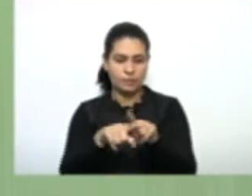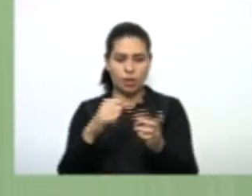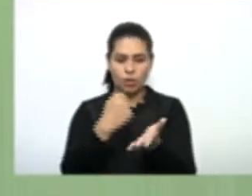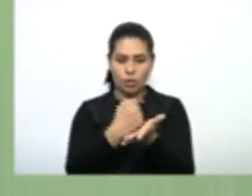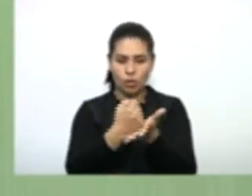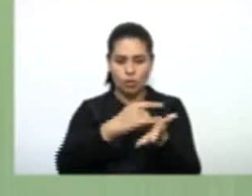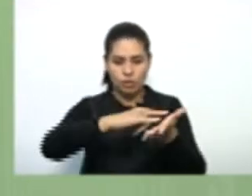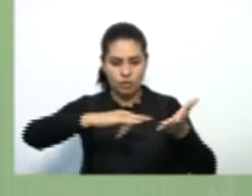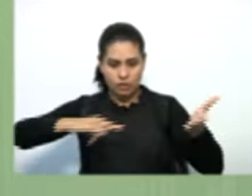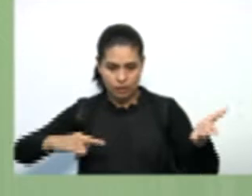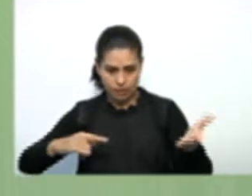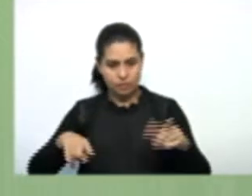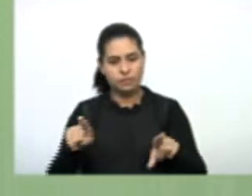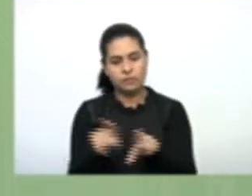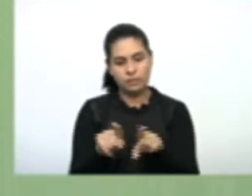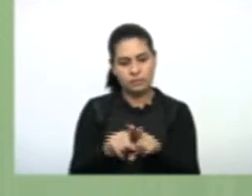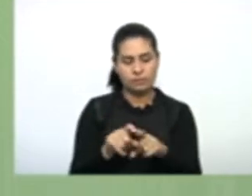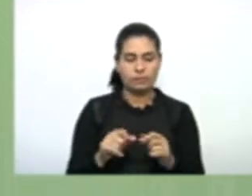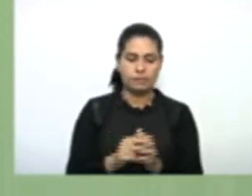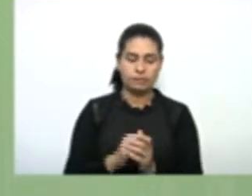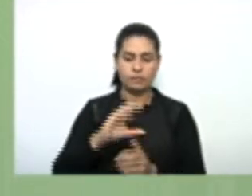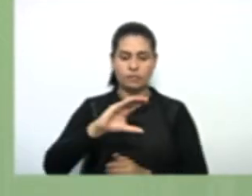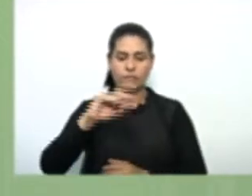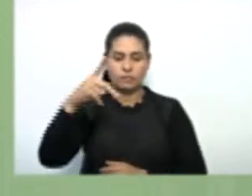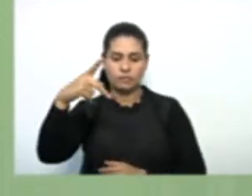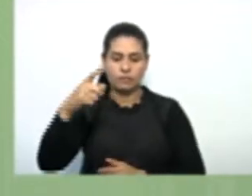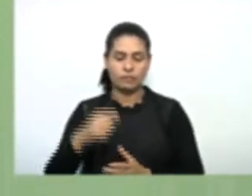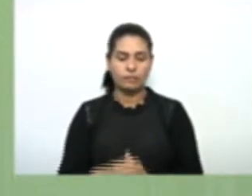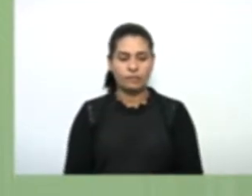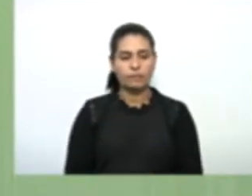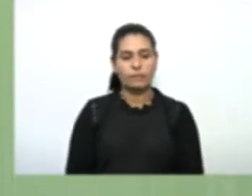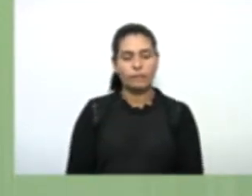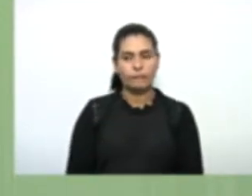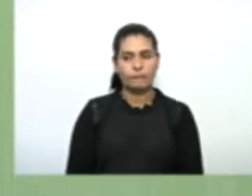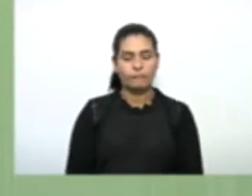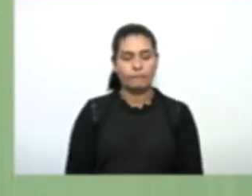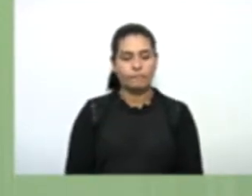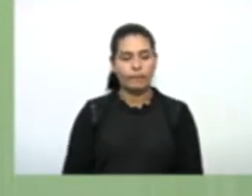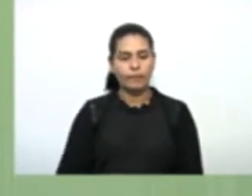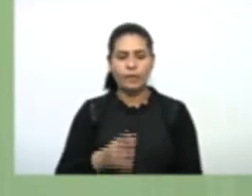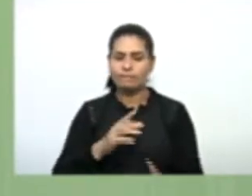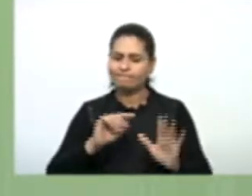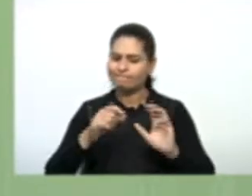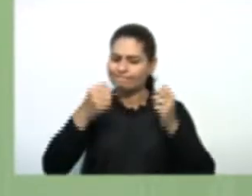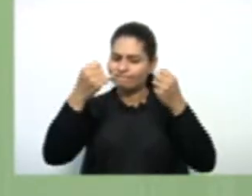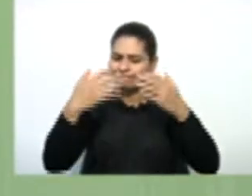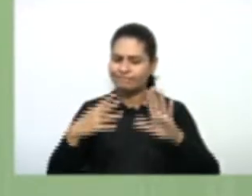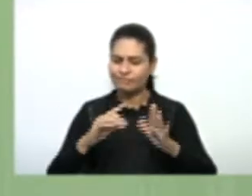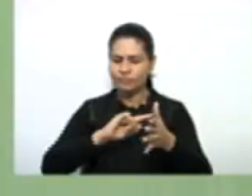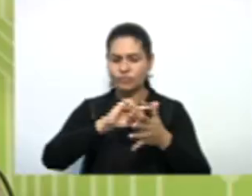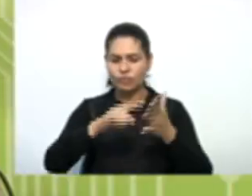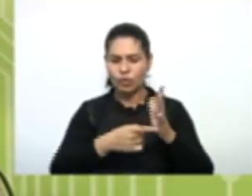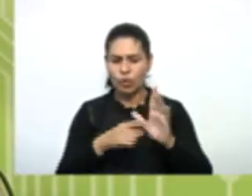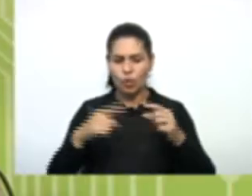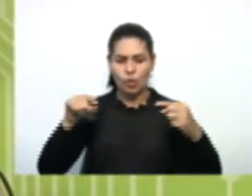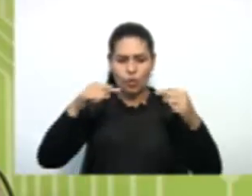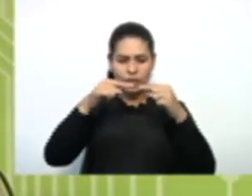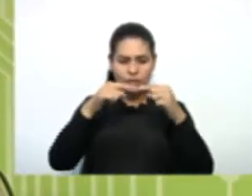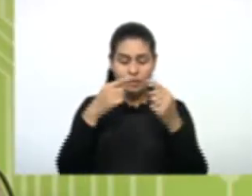contratos e relações contratuais das cooperativas. Vamos começar, então, a falar dos objetivos da aula